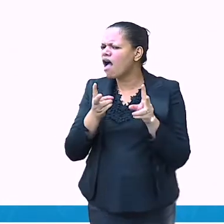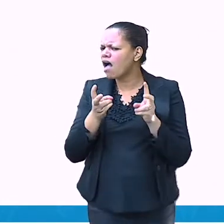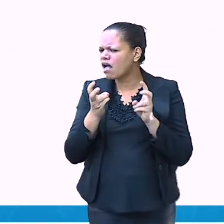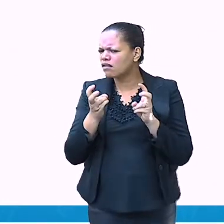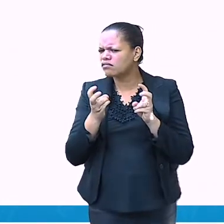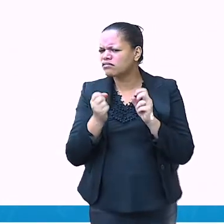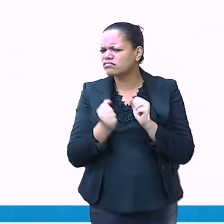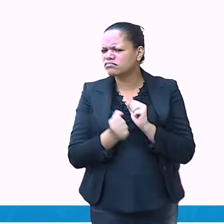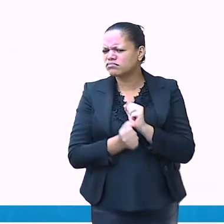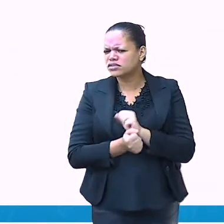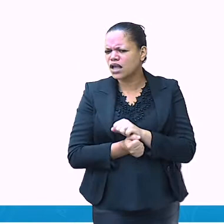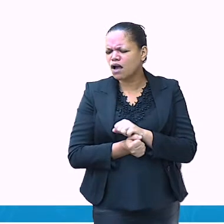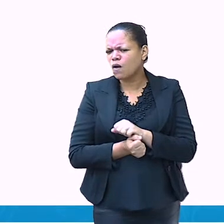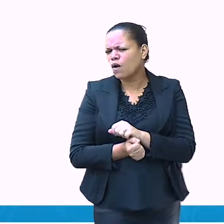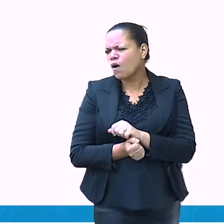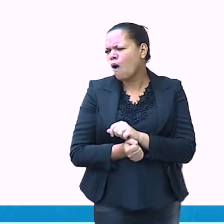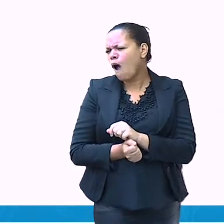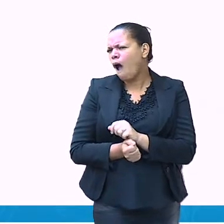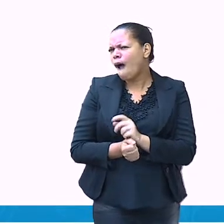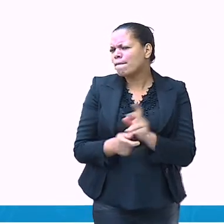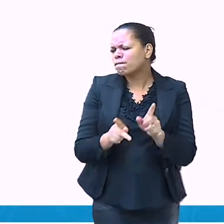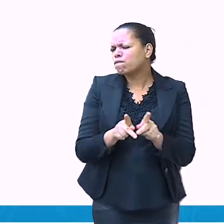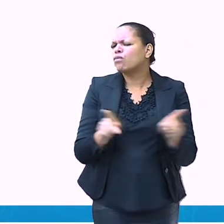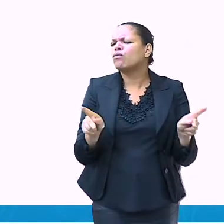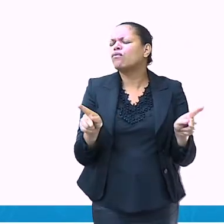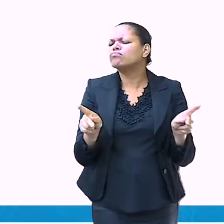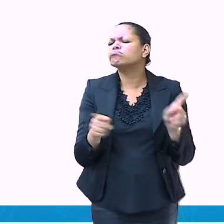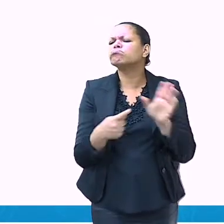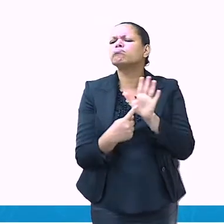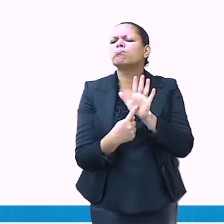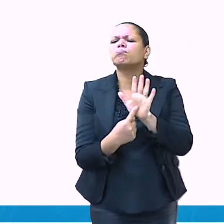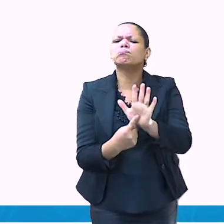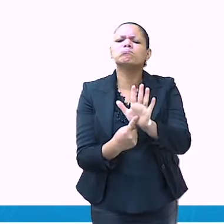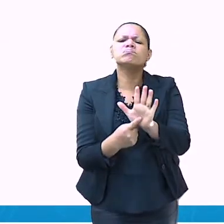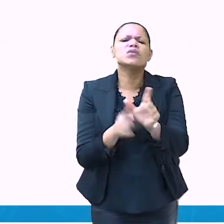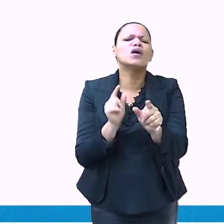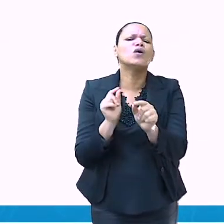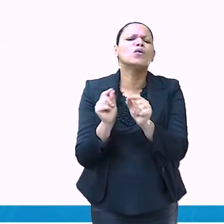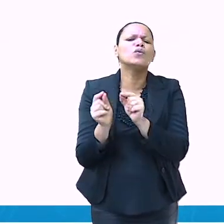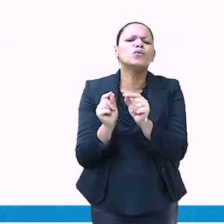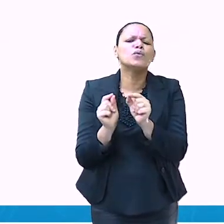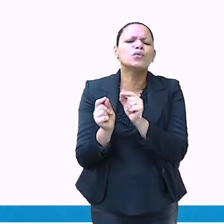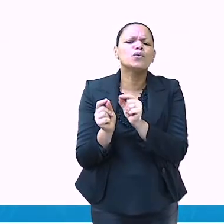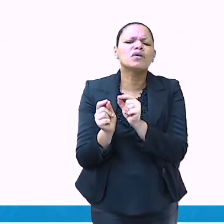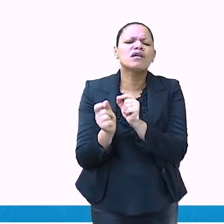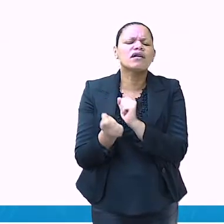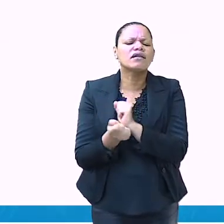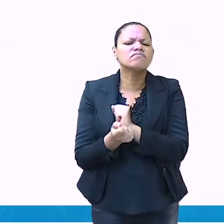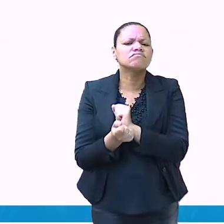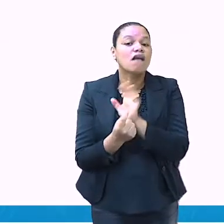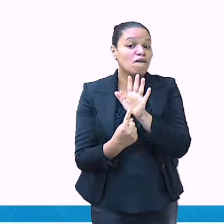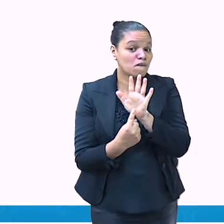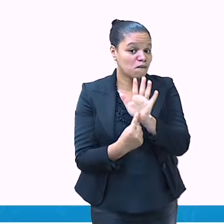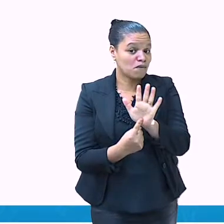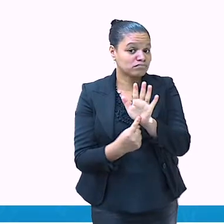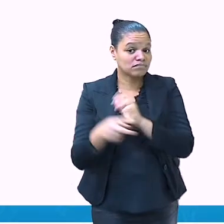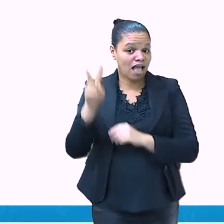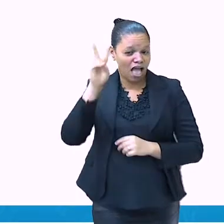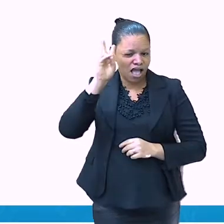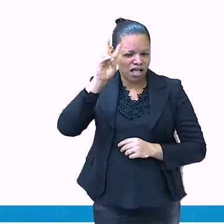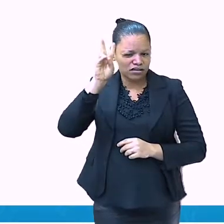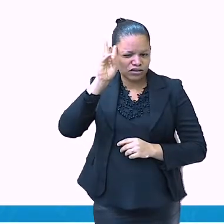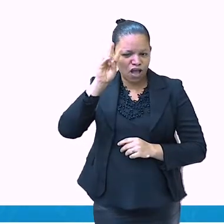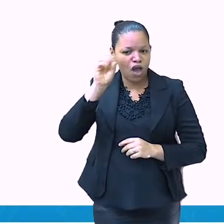estou falando. Professora, olha, essa história aí do passado eu nunca soube. Então eu vou contar um pouquinho para você.